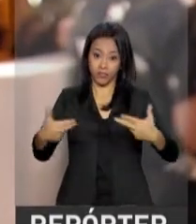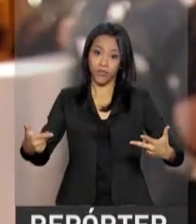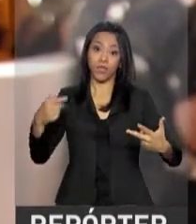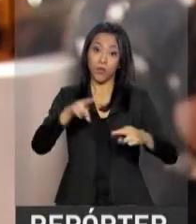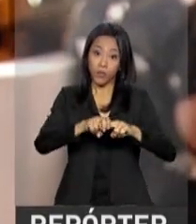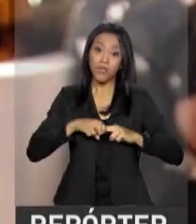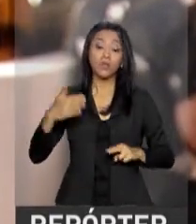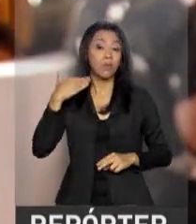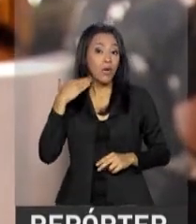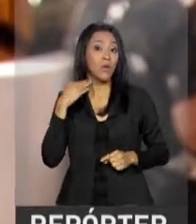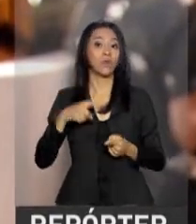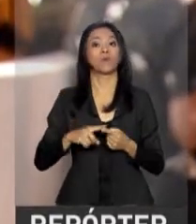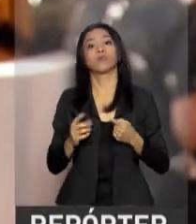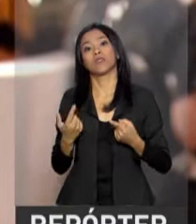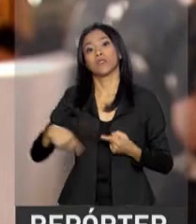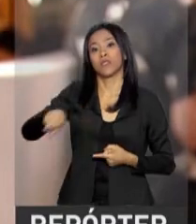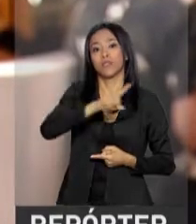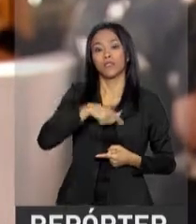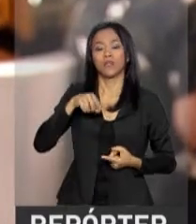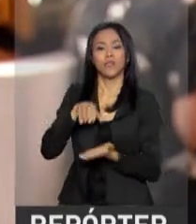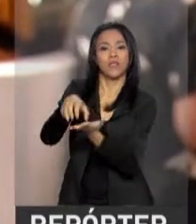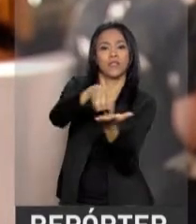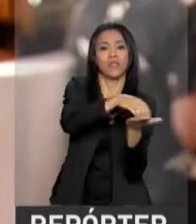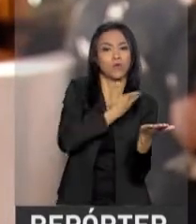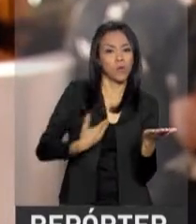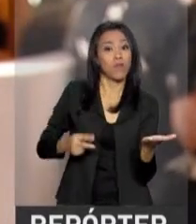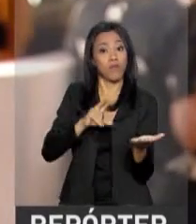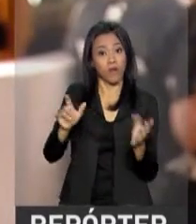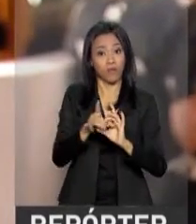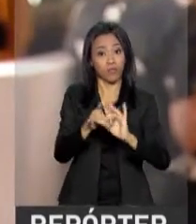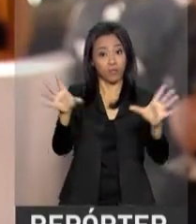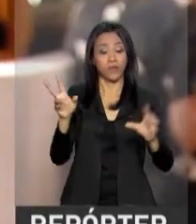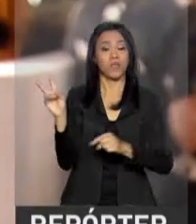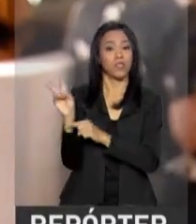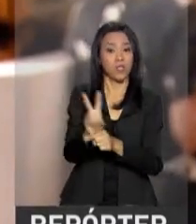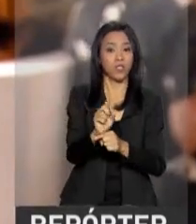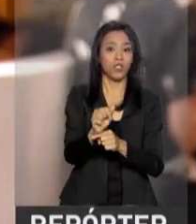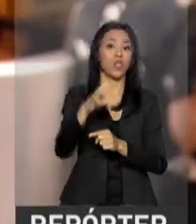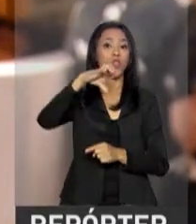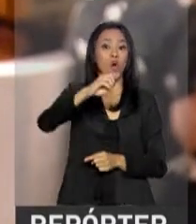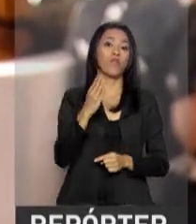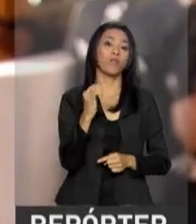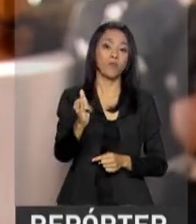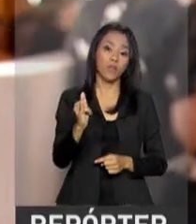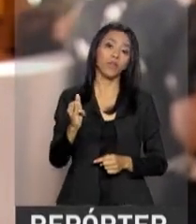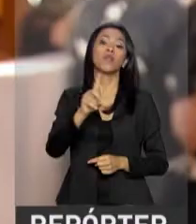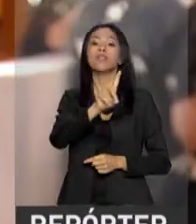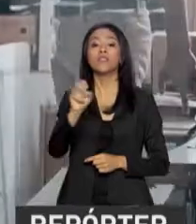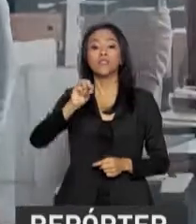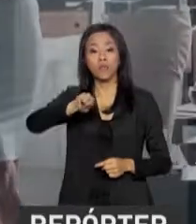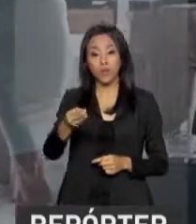bancos e agências públicas vão disponibilizar linhas de financiamento no valor de 9 bilhões e 100 bilhões de